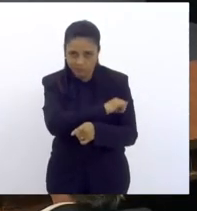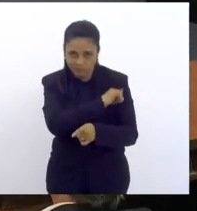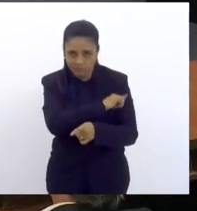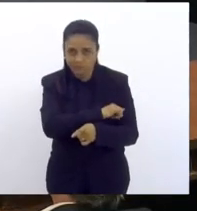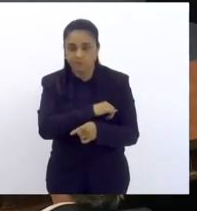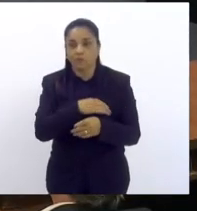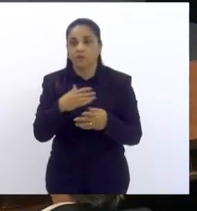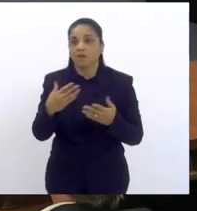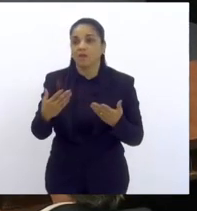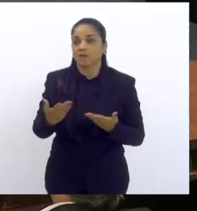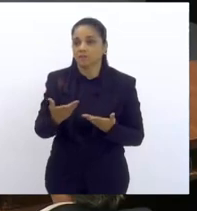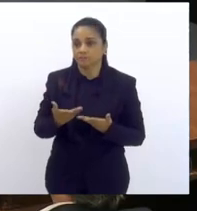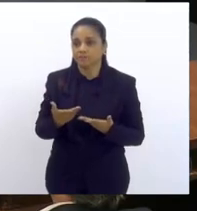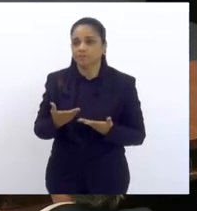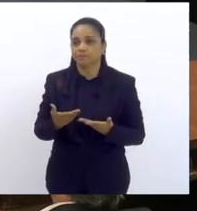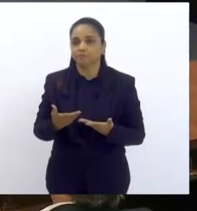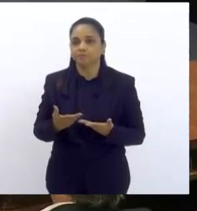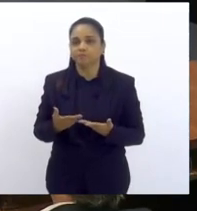agora